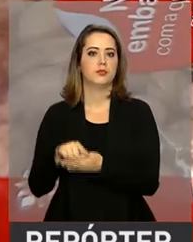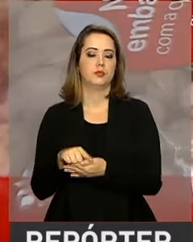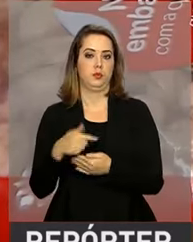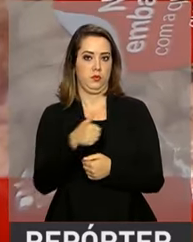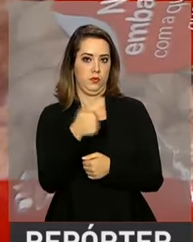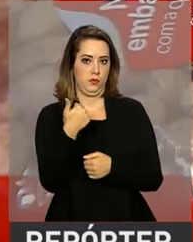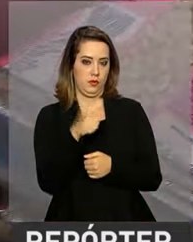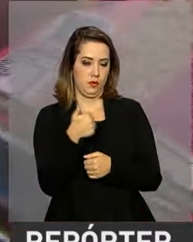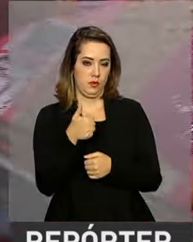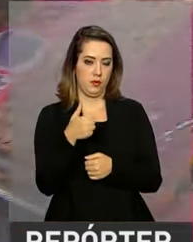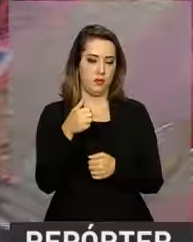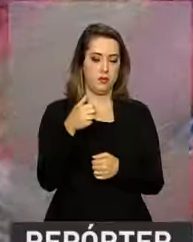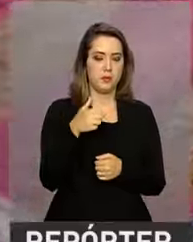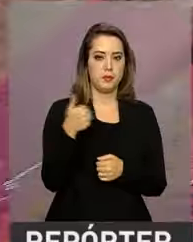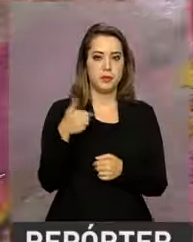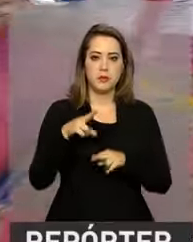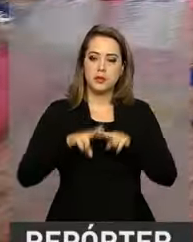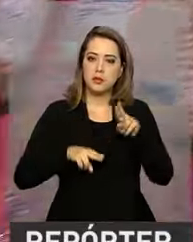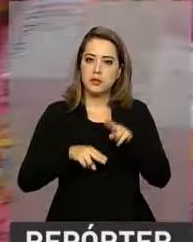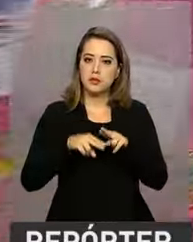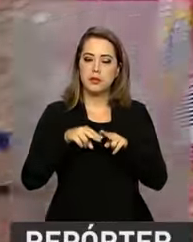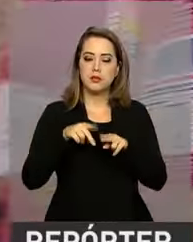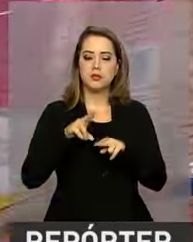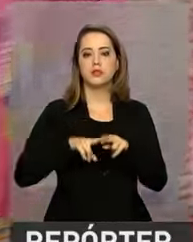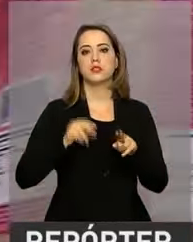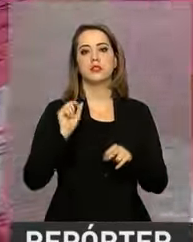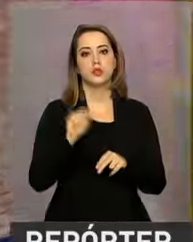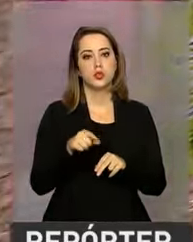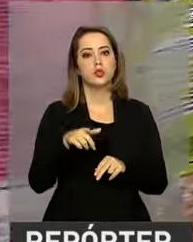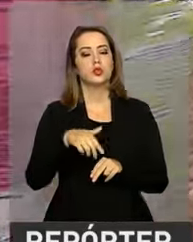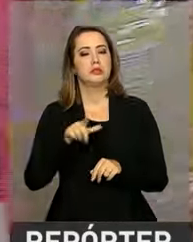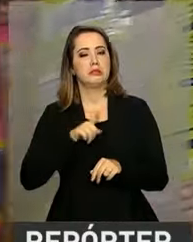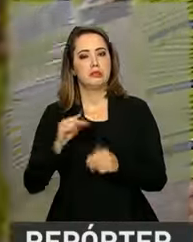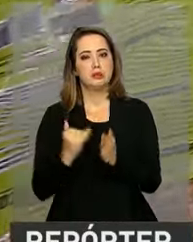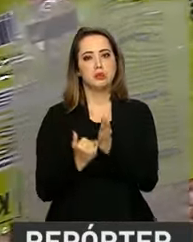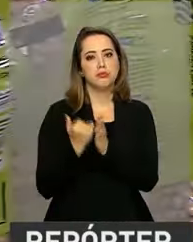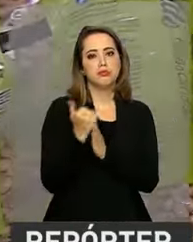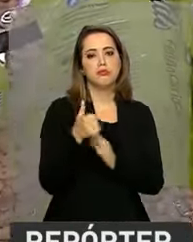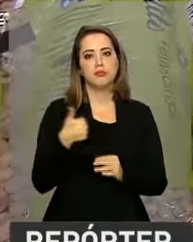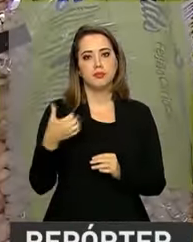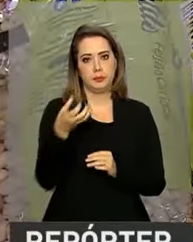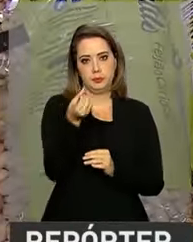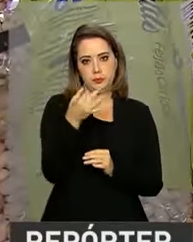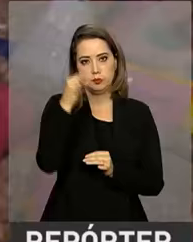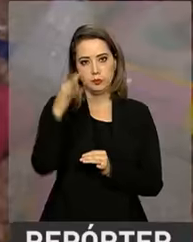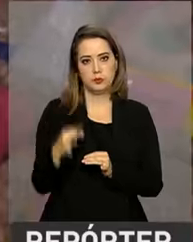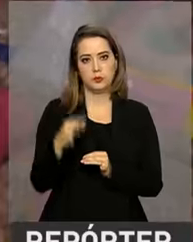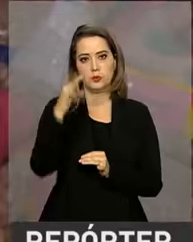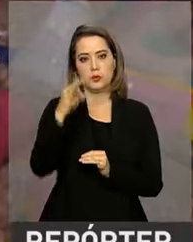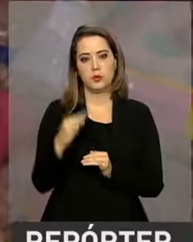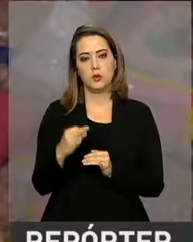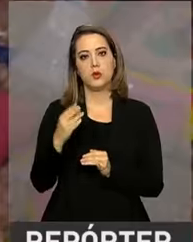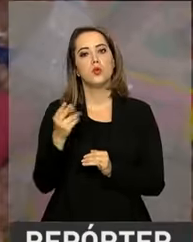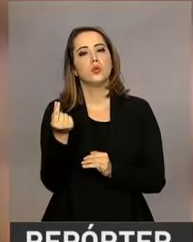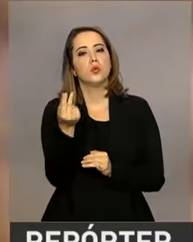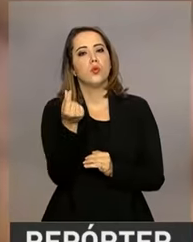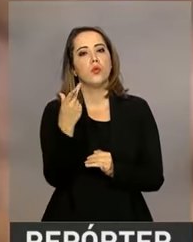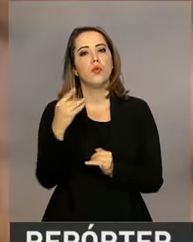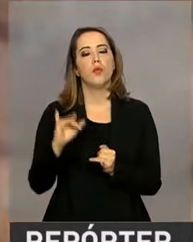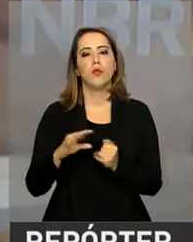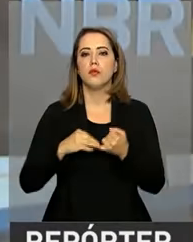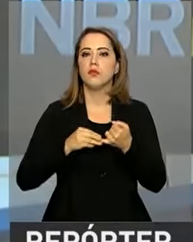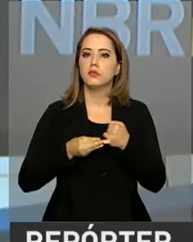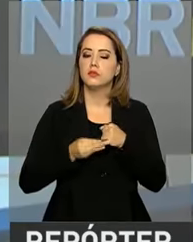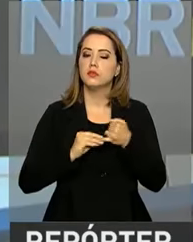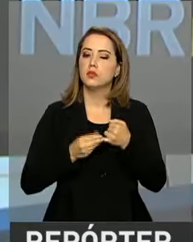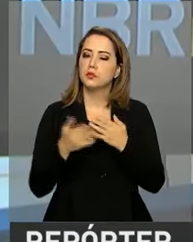junho, o IPCA apontou alta de mais de 16% no preço do feijão em relação a maio. E